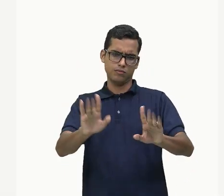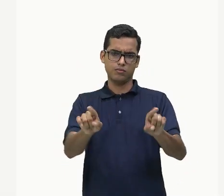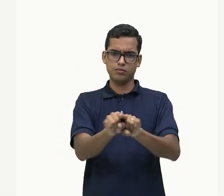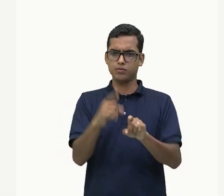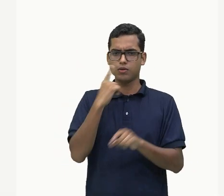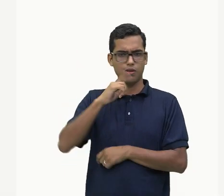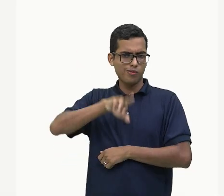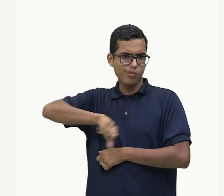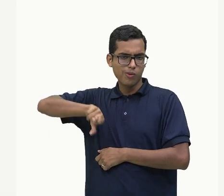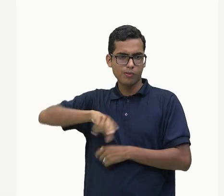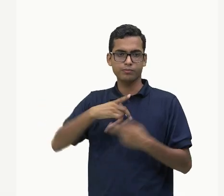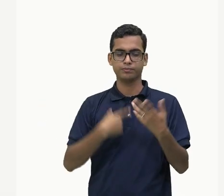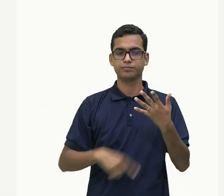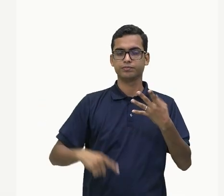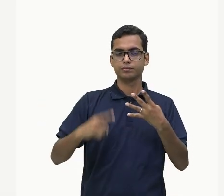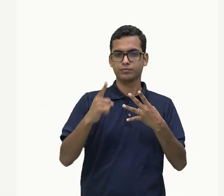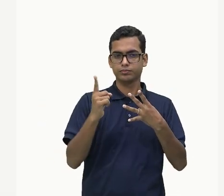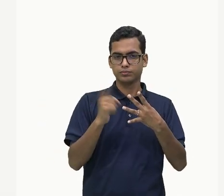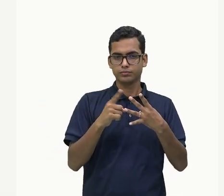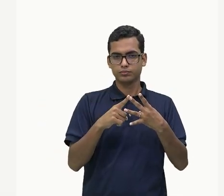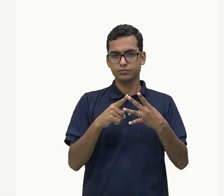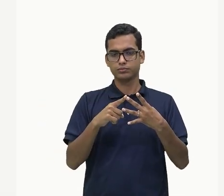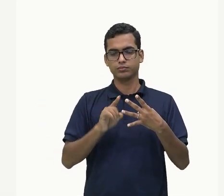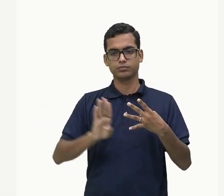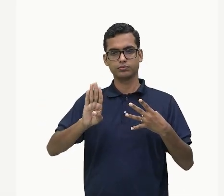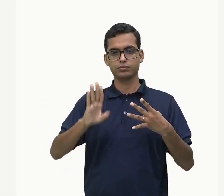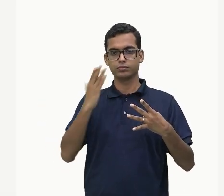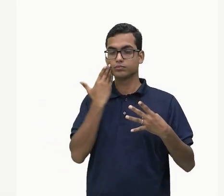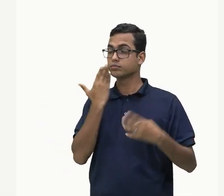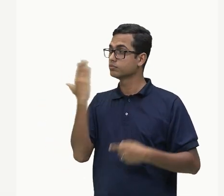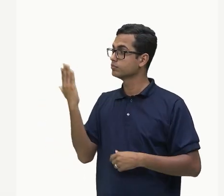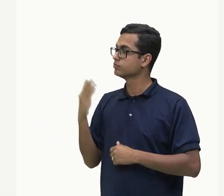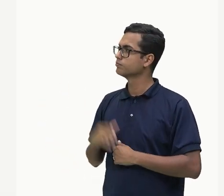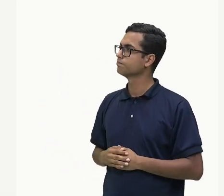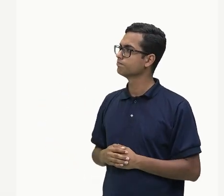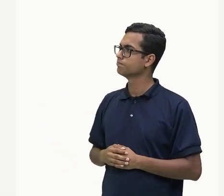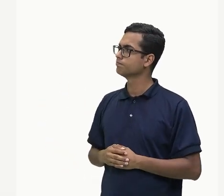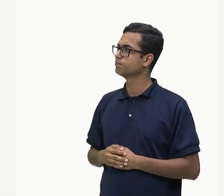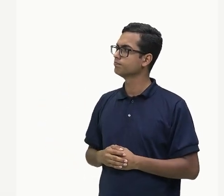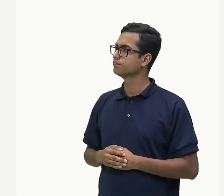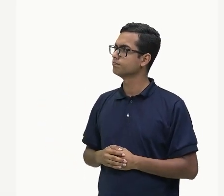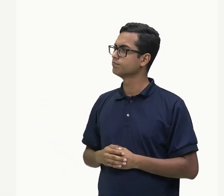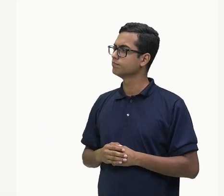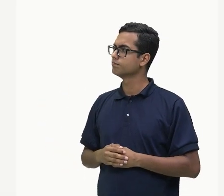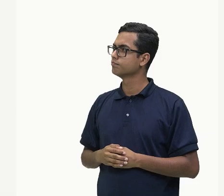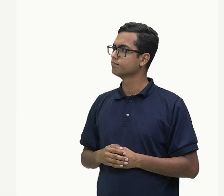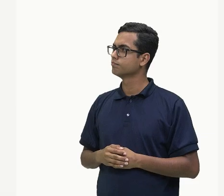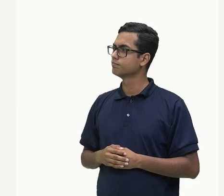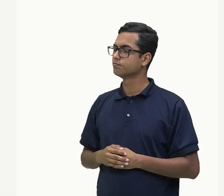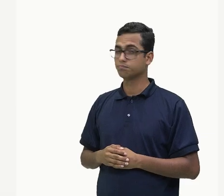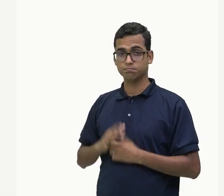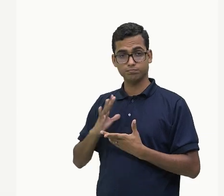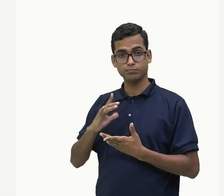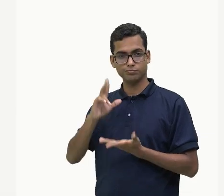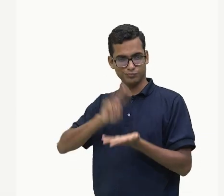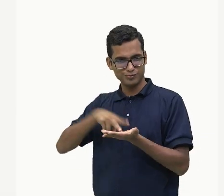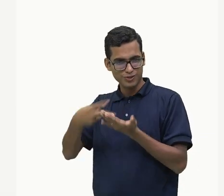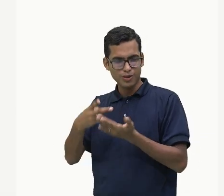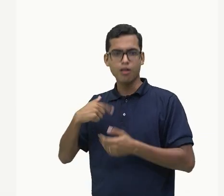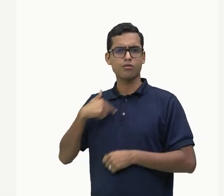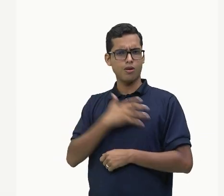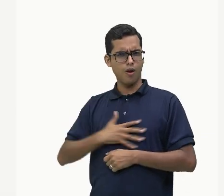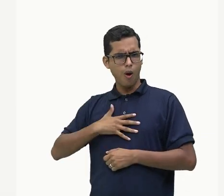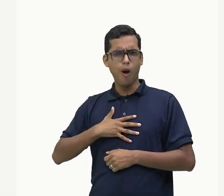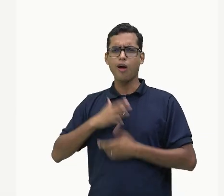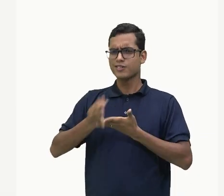like coffee, but I don't drink every day. Eu gosto de café, mas eu não tomo todos os dias. Então, aqui